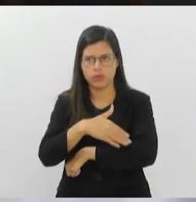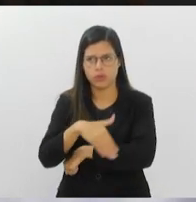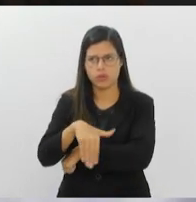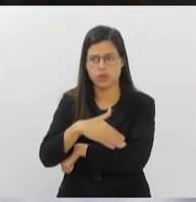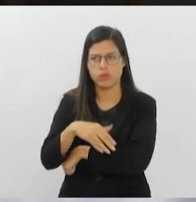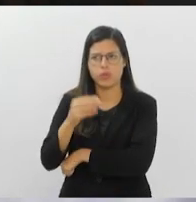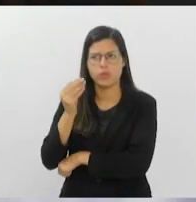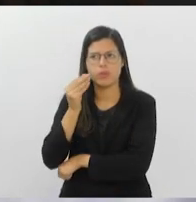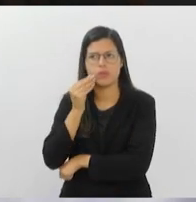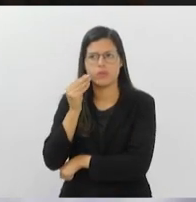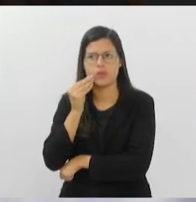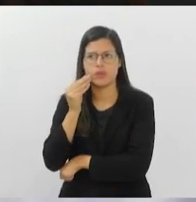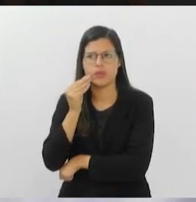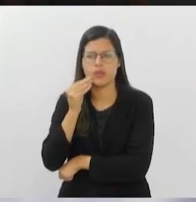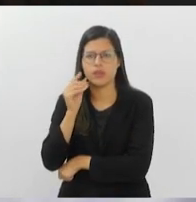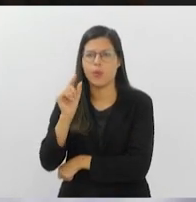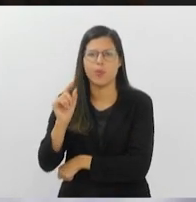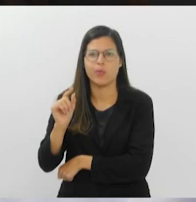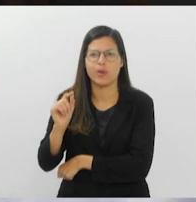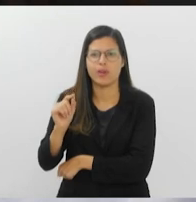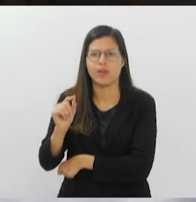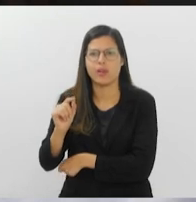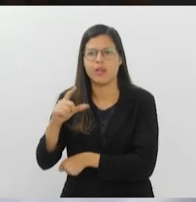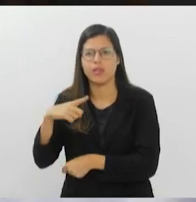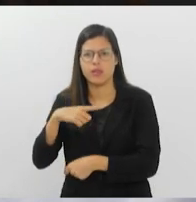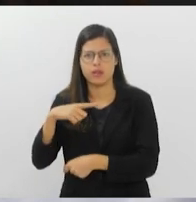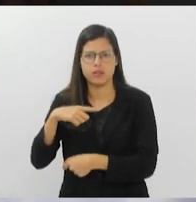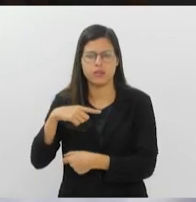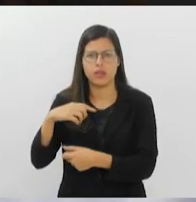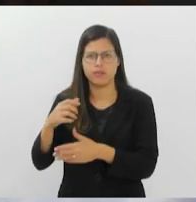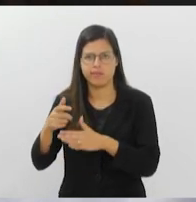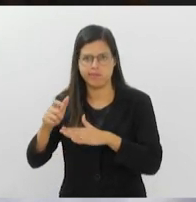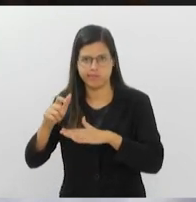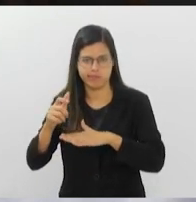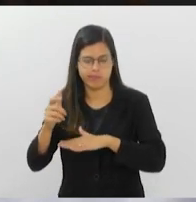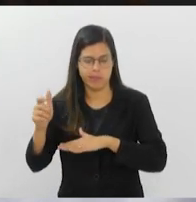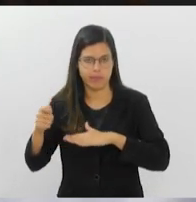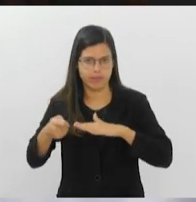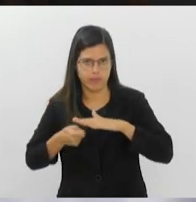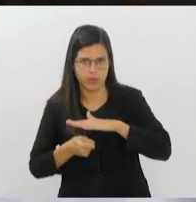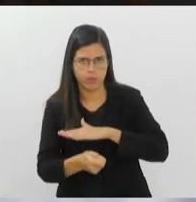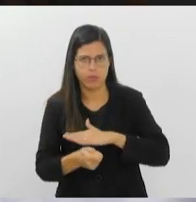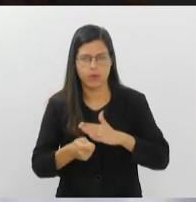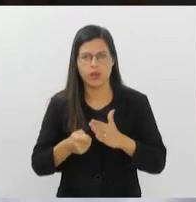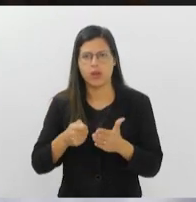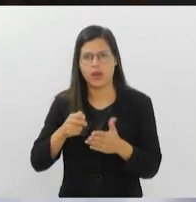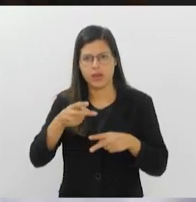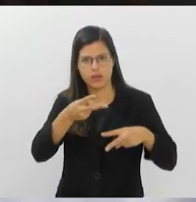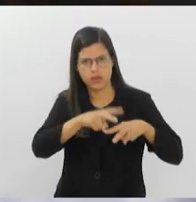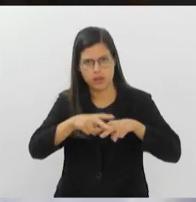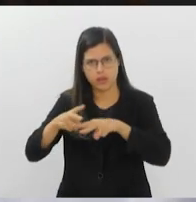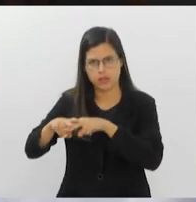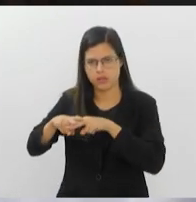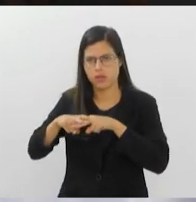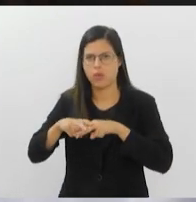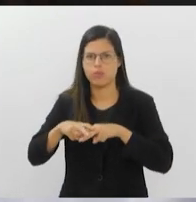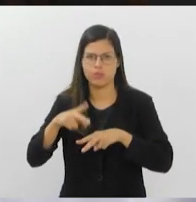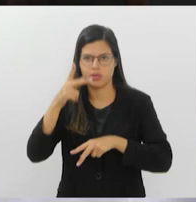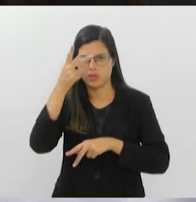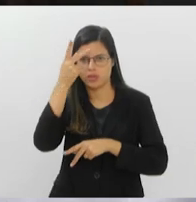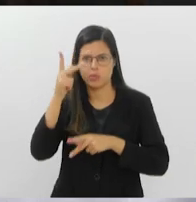de internação compulsória da população em situação de rua. A gente precisa ter capacidade comunicativa de